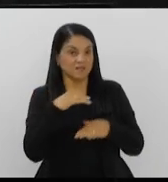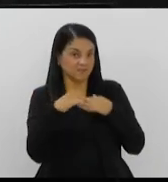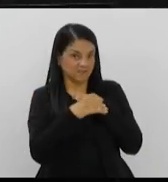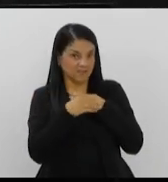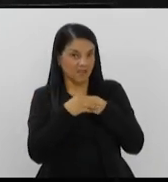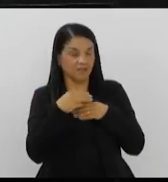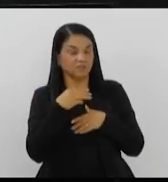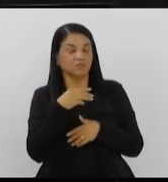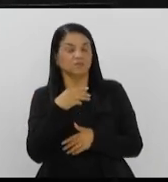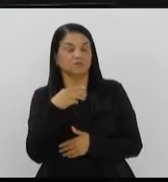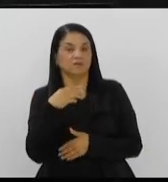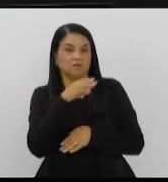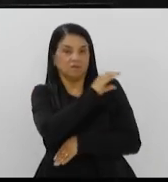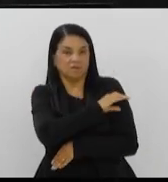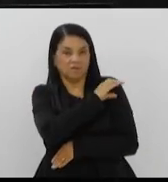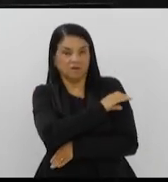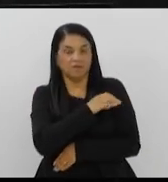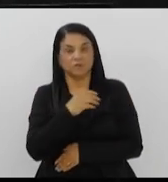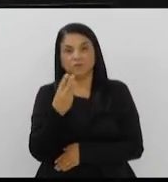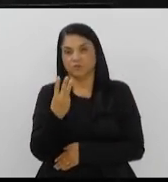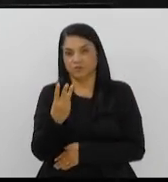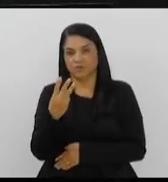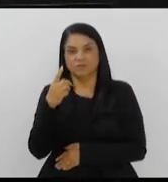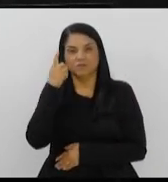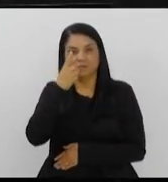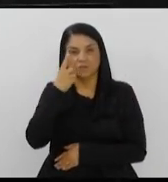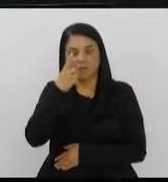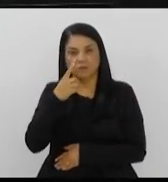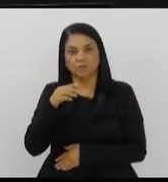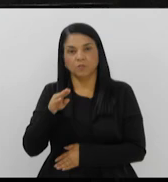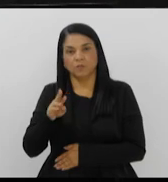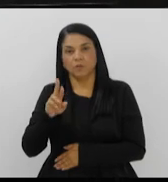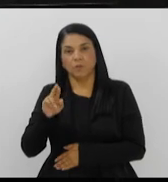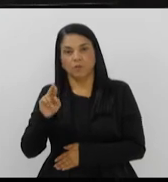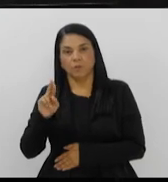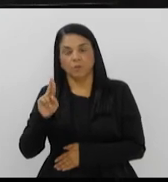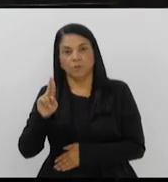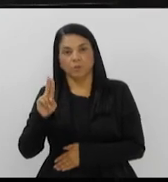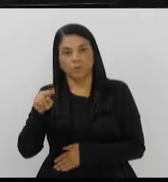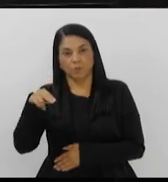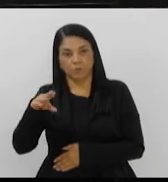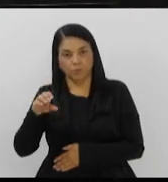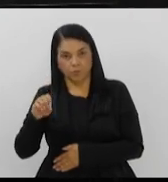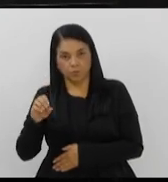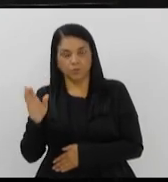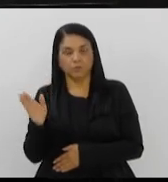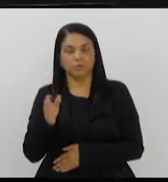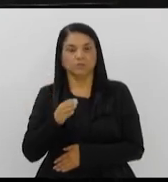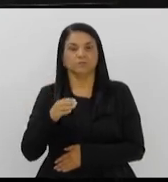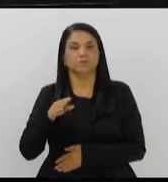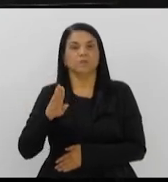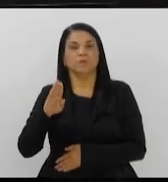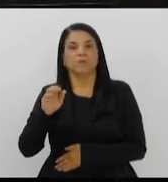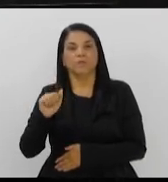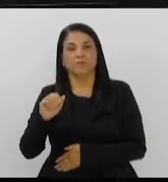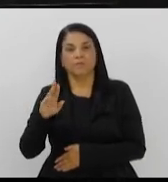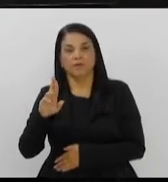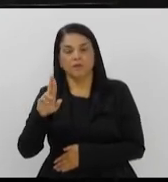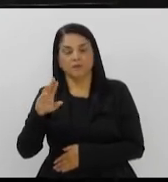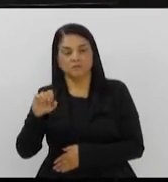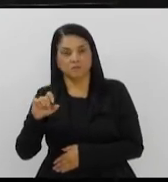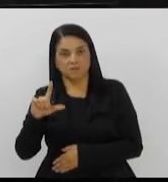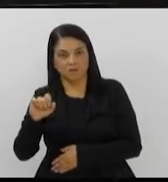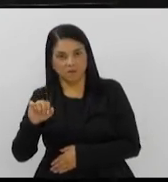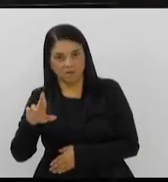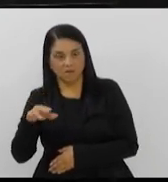Deputado Bruno Dallari, deputado Rodrigo Bacelar e eu, que somos de Campos do Goytacazes. Então, quero agradecer aqui o deputado Rodrigo Bacelar, por ele